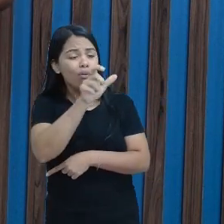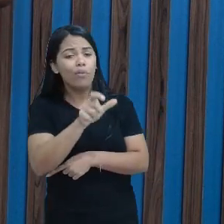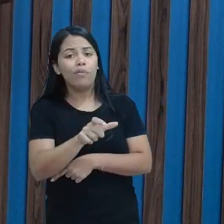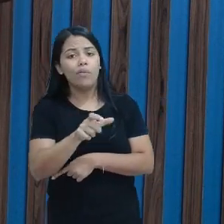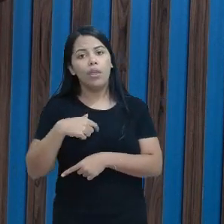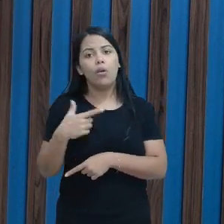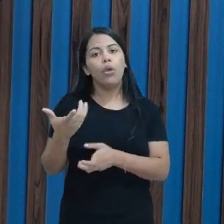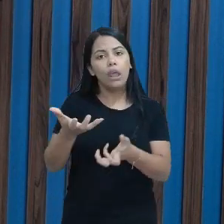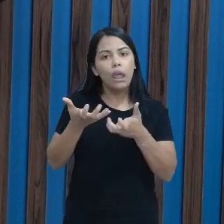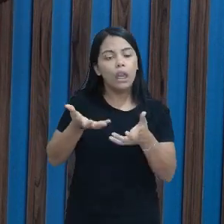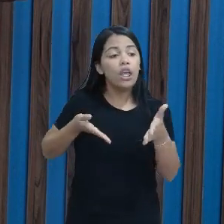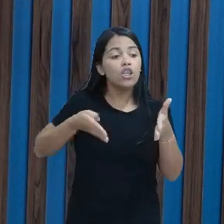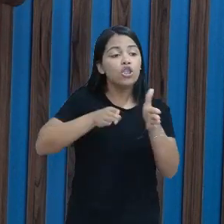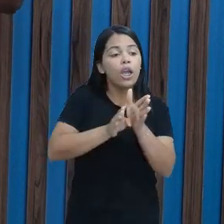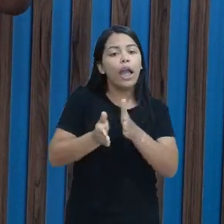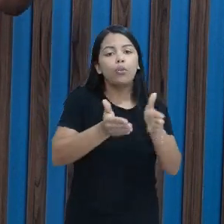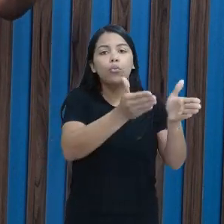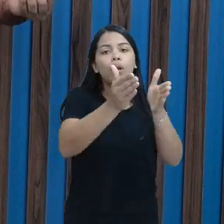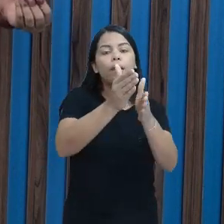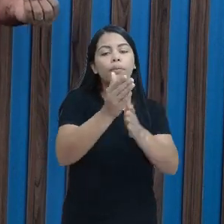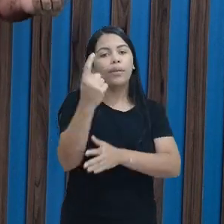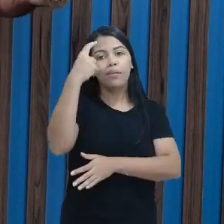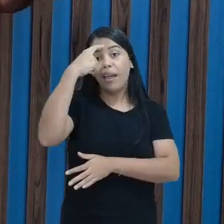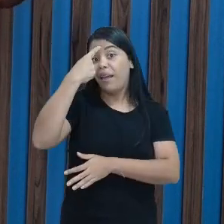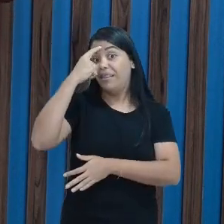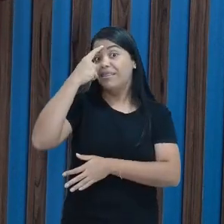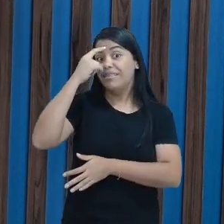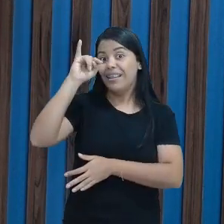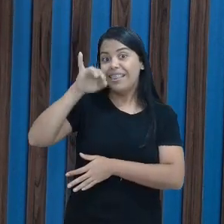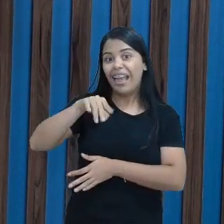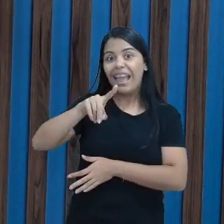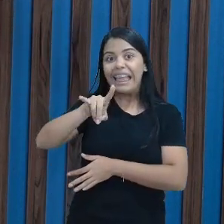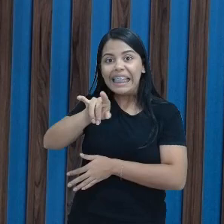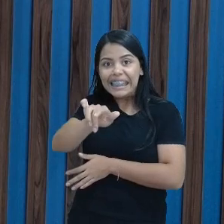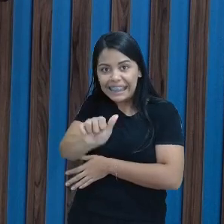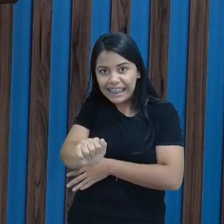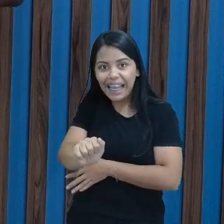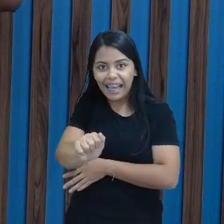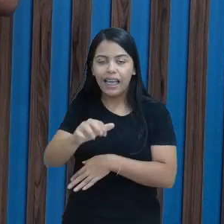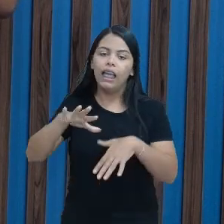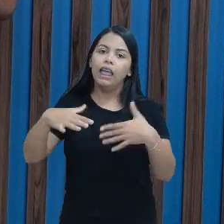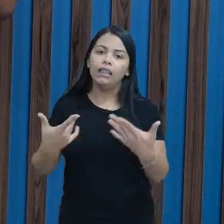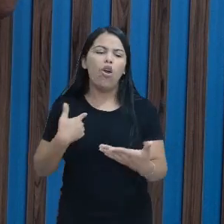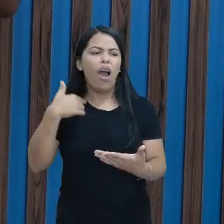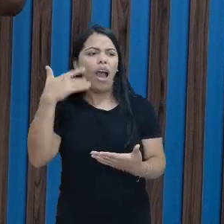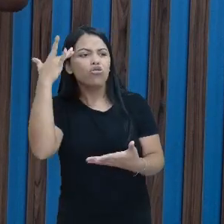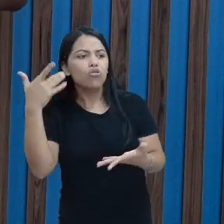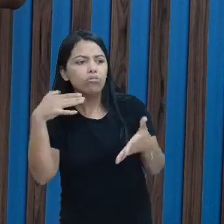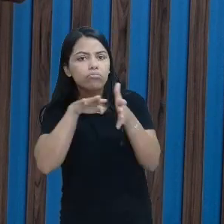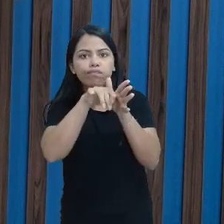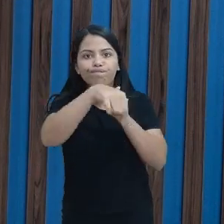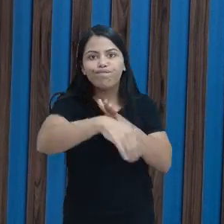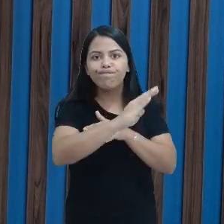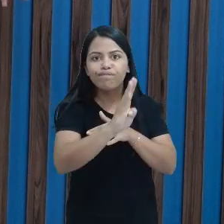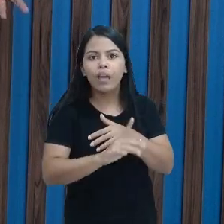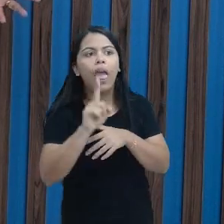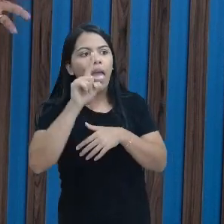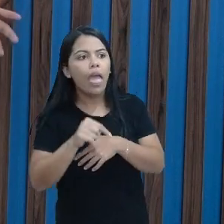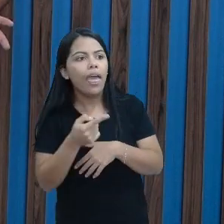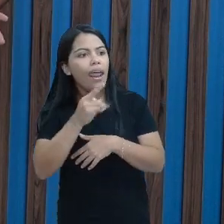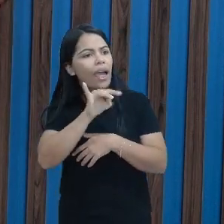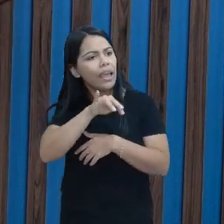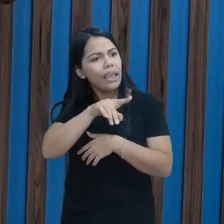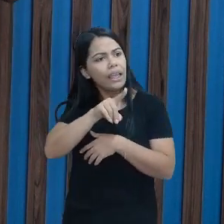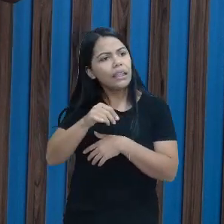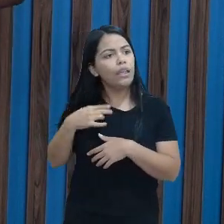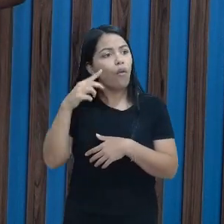Índias, né, que tinham chegado através do novo percurso às Índias. E aí recebe, né, essa população que já